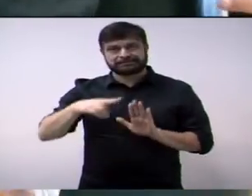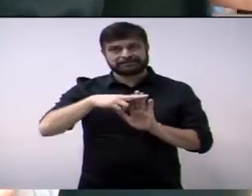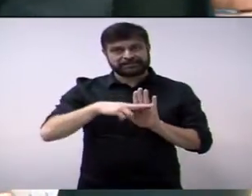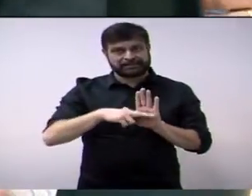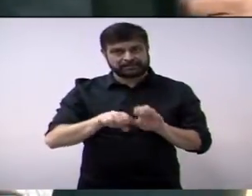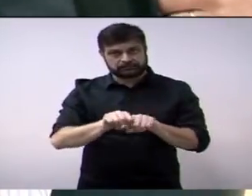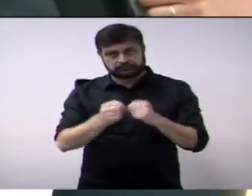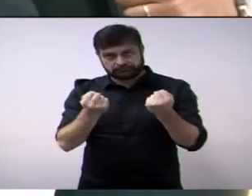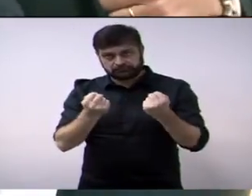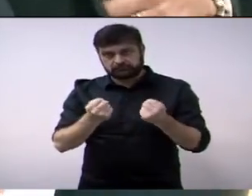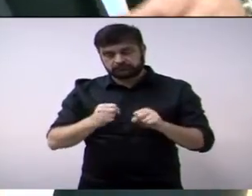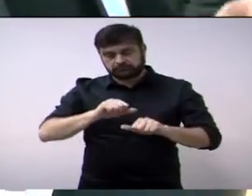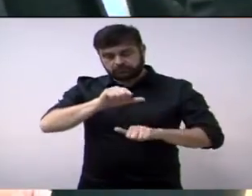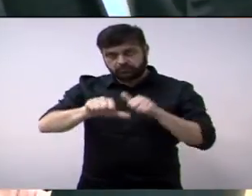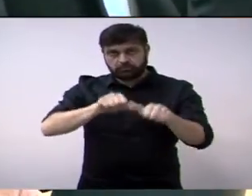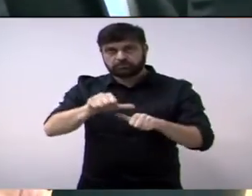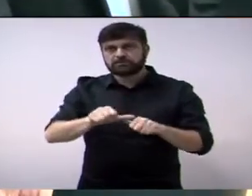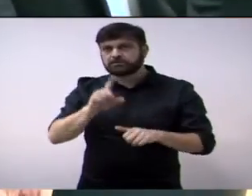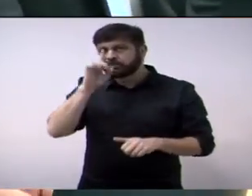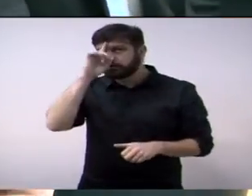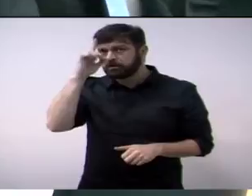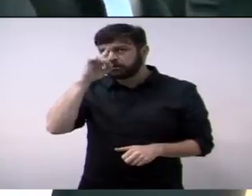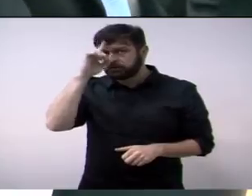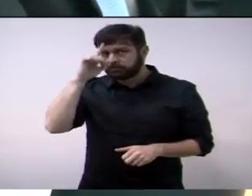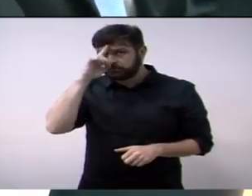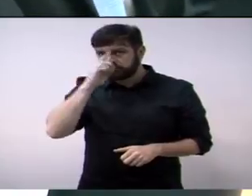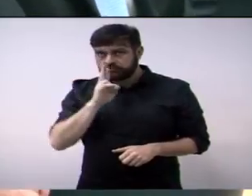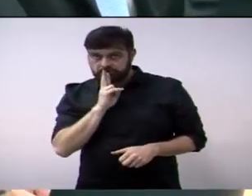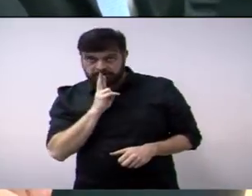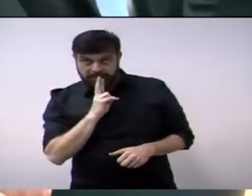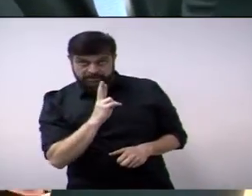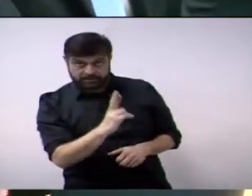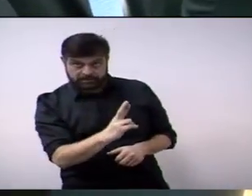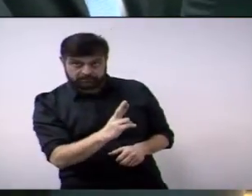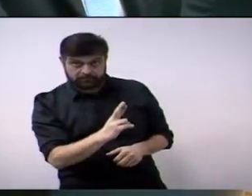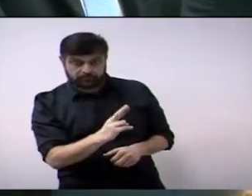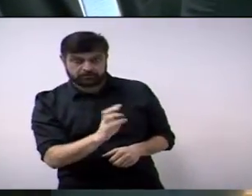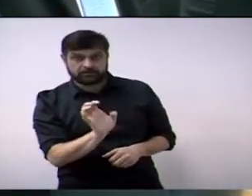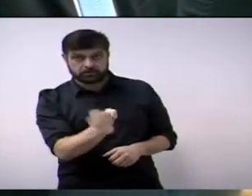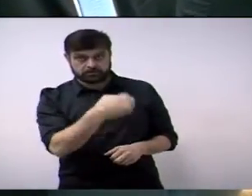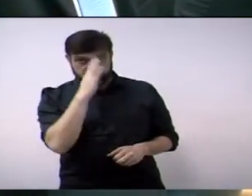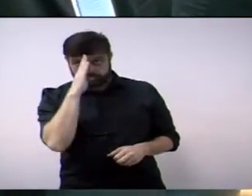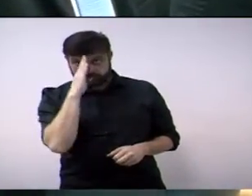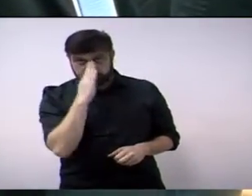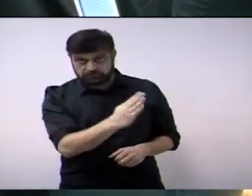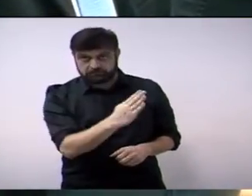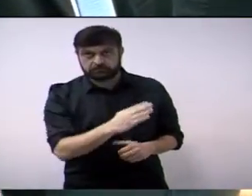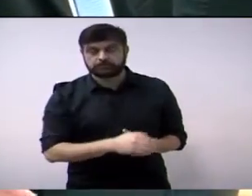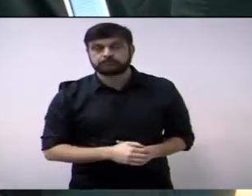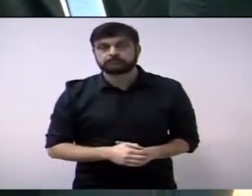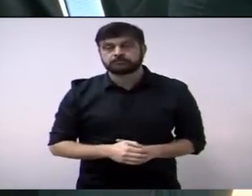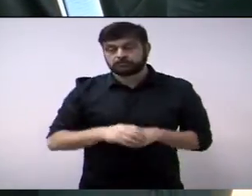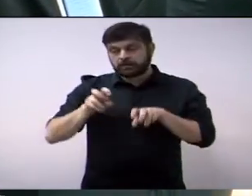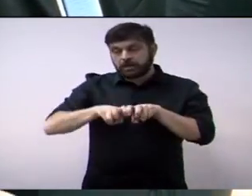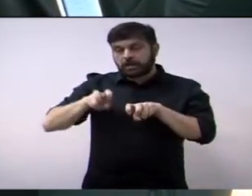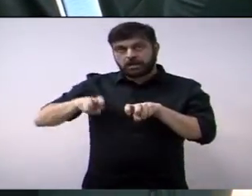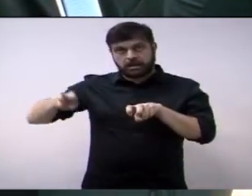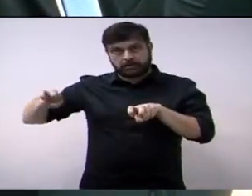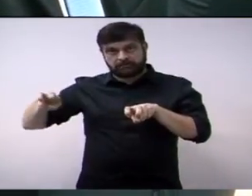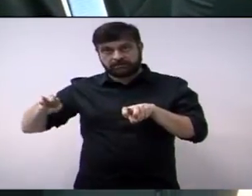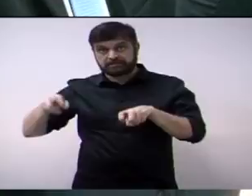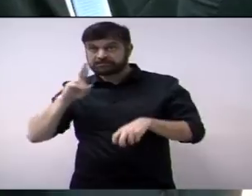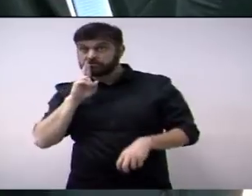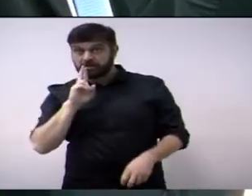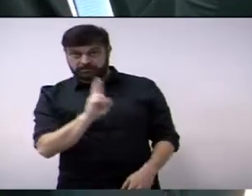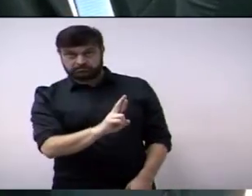o protocolo, apenas para tirar uma dúvida do companheiro Tiguila, então não falo nem em meu nome, falo em nome da mesa. Companheiro,